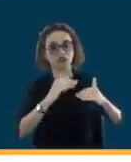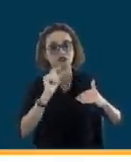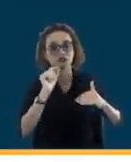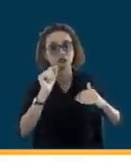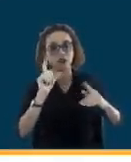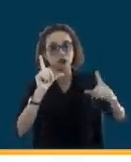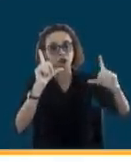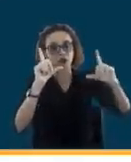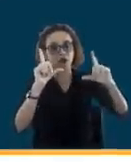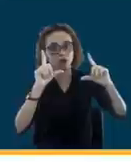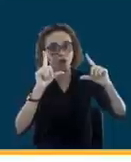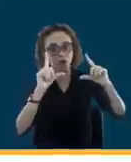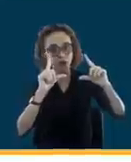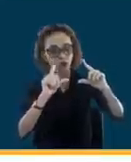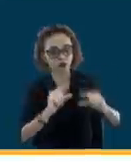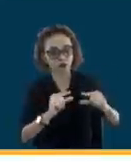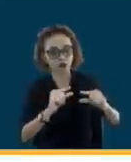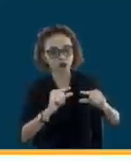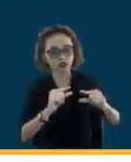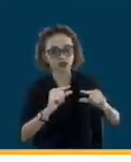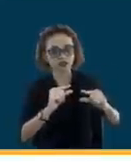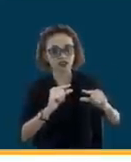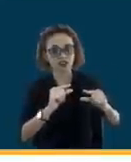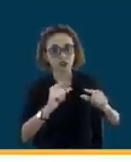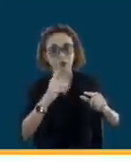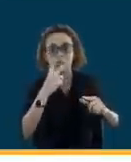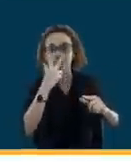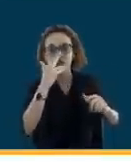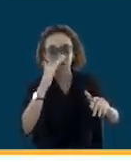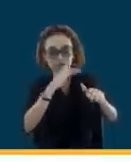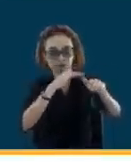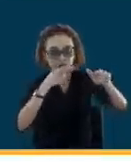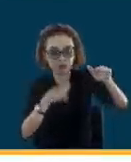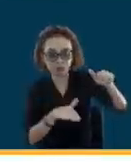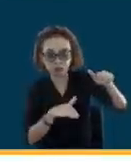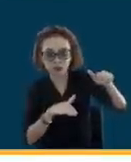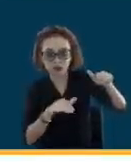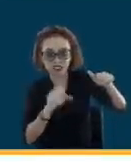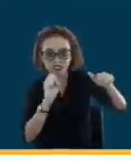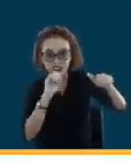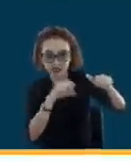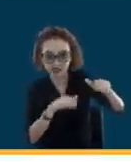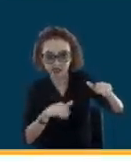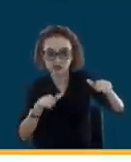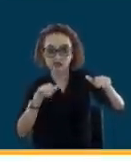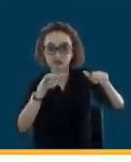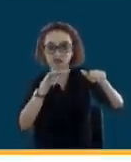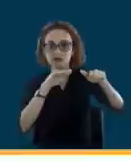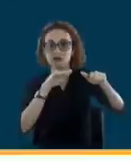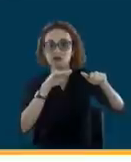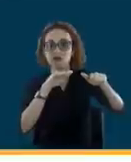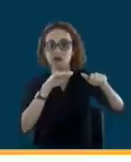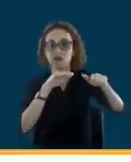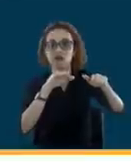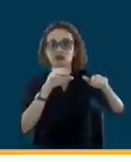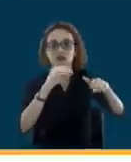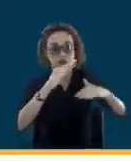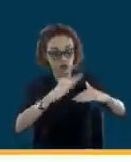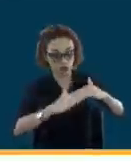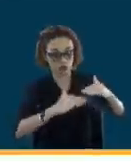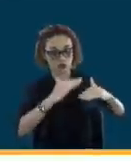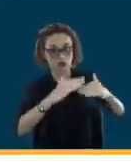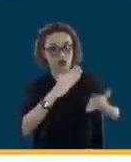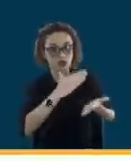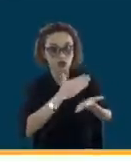dessa obscena desigualdade social que a gente tem no continente latino-americano, no Caribe, se esse processo começa